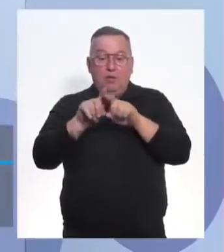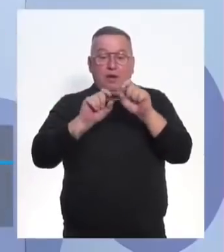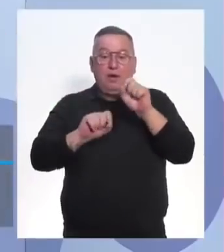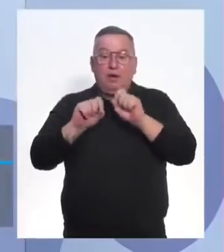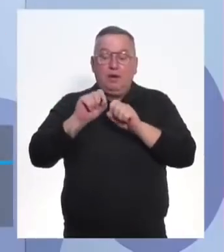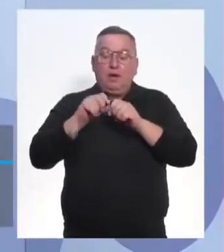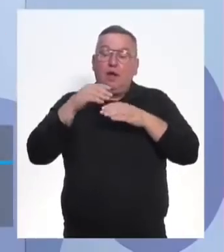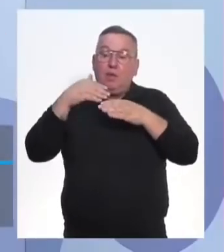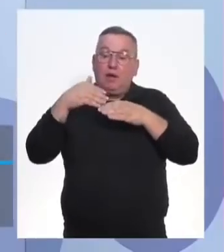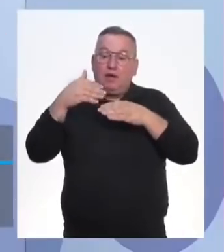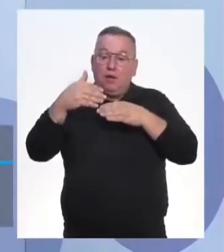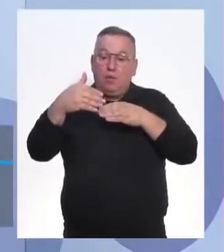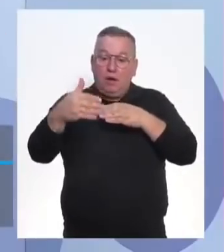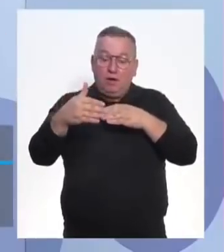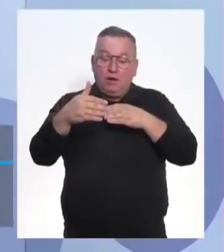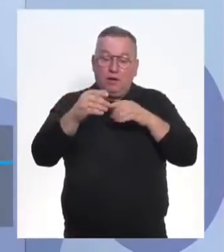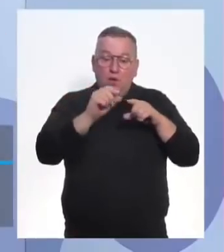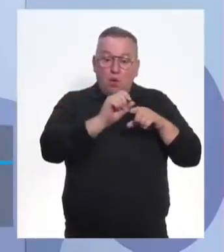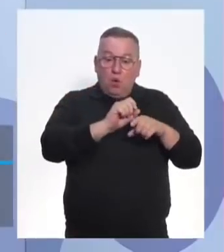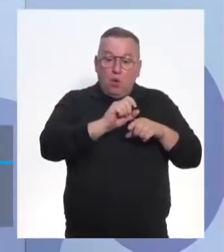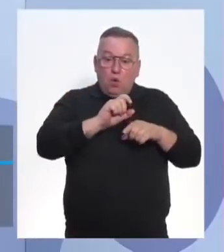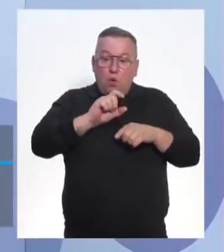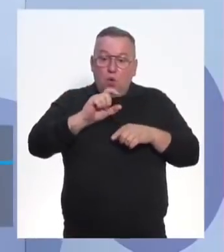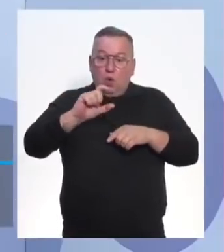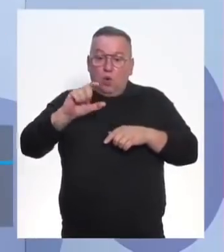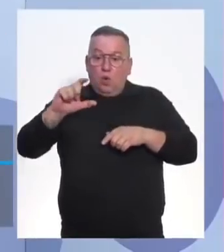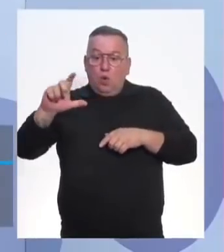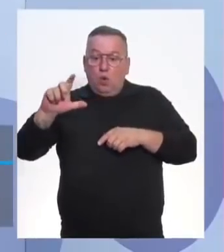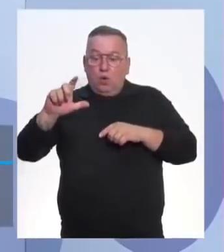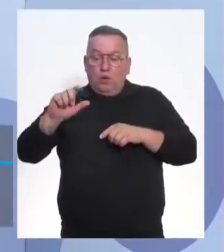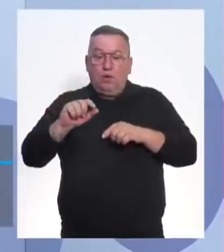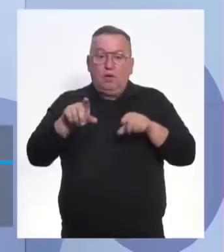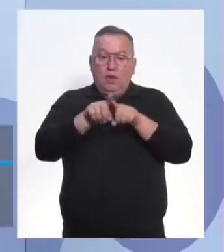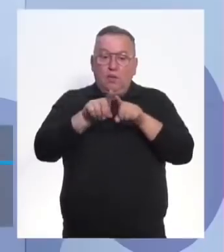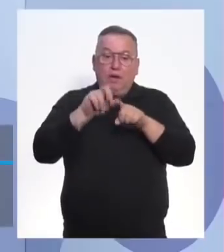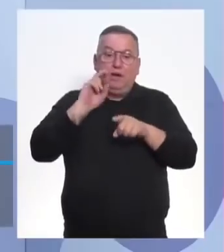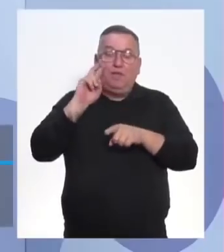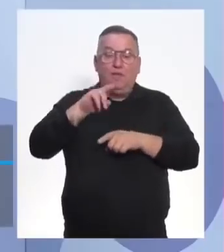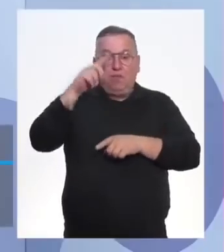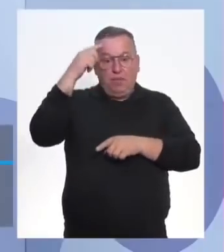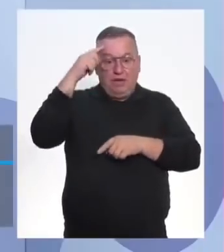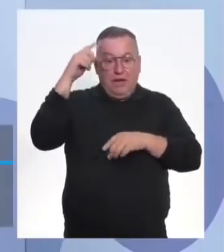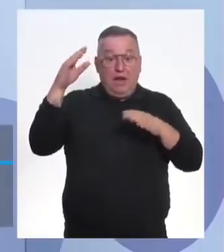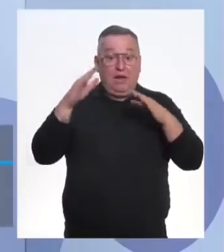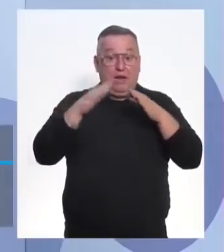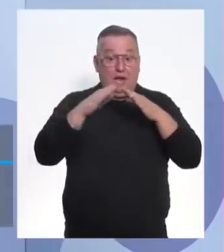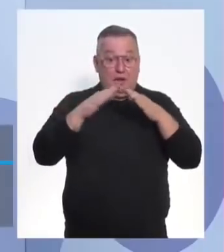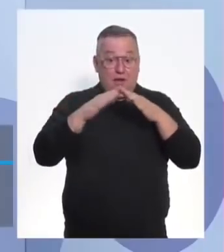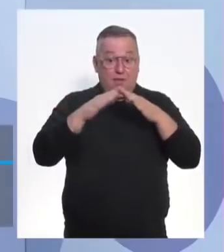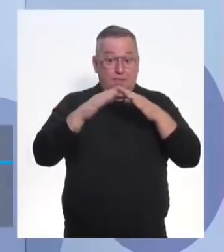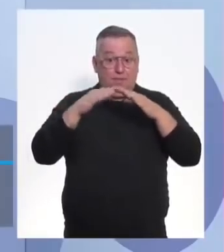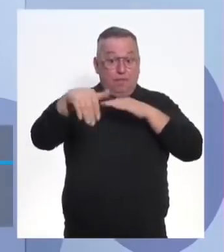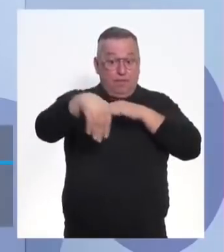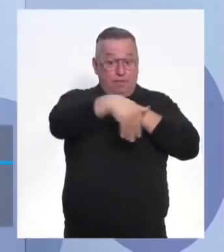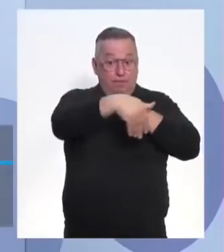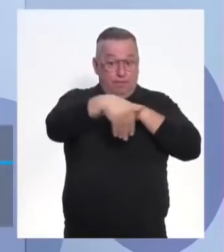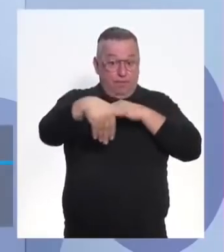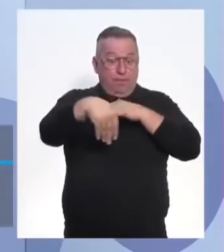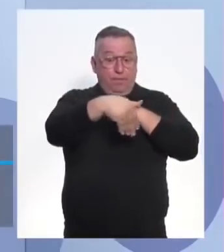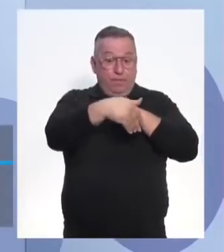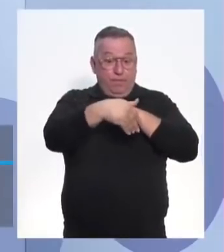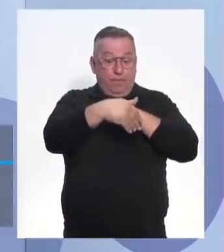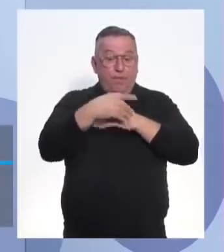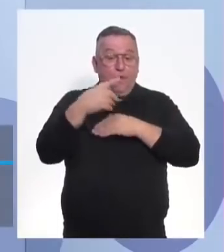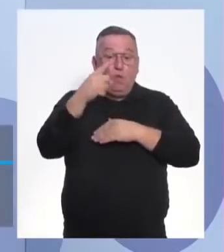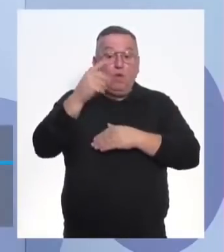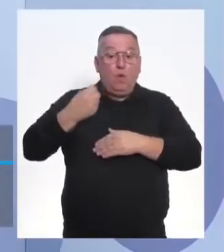uma sequência numérica, né? E se a gente for pensar, a casa na rua, a